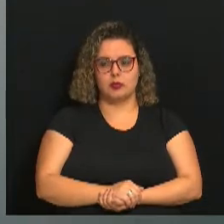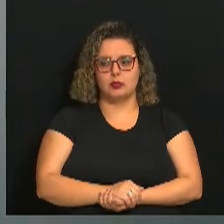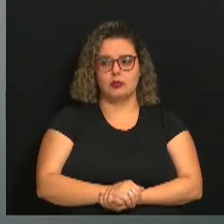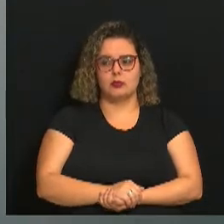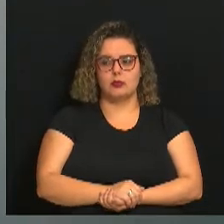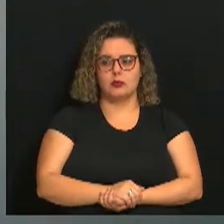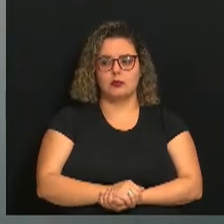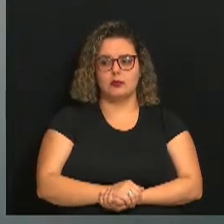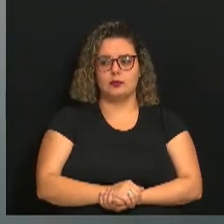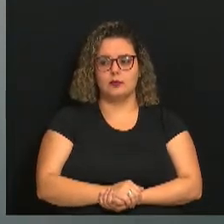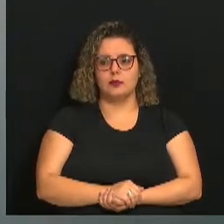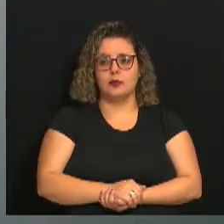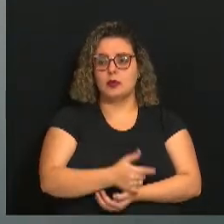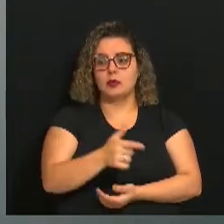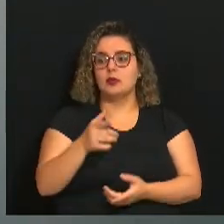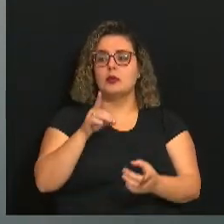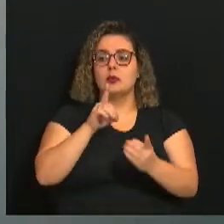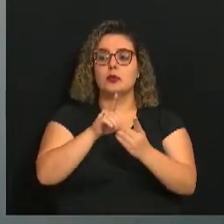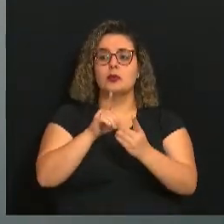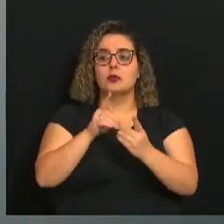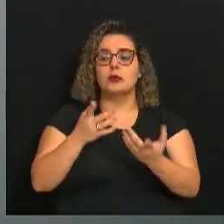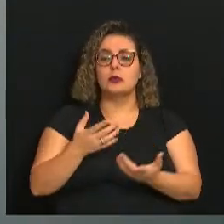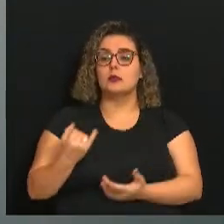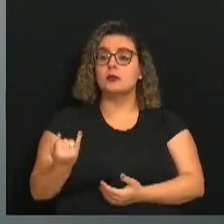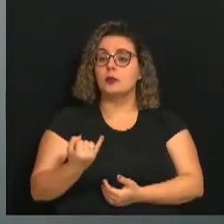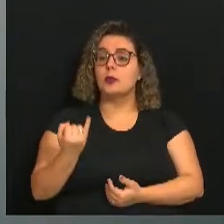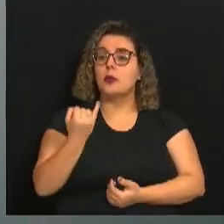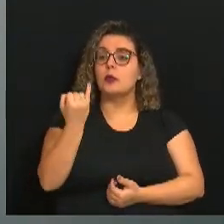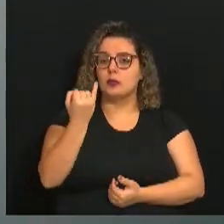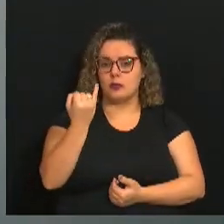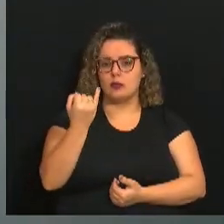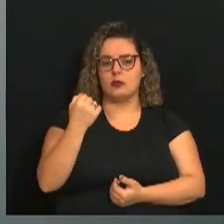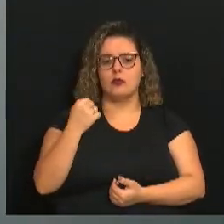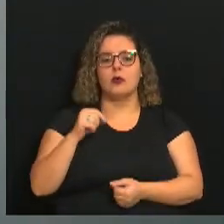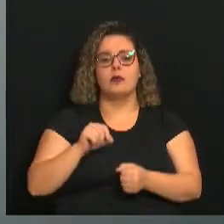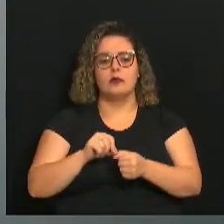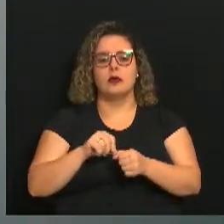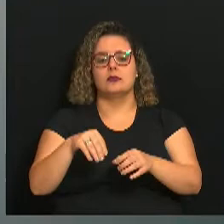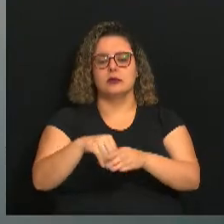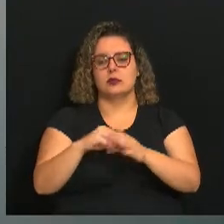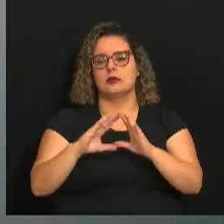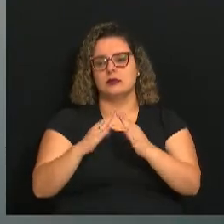não atendimento de um serviço tão importante que foi o serviço das escolas.